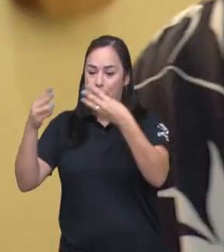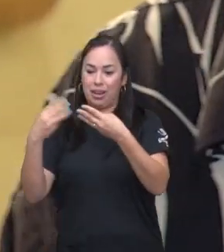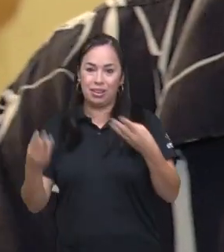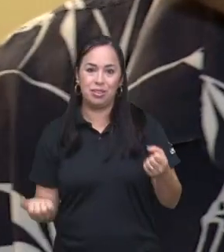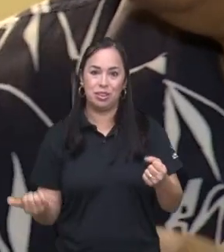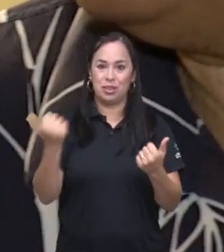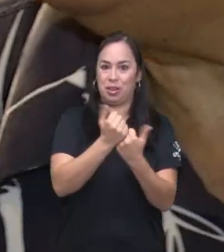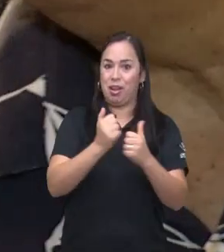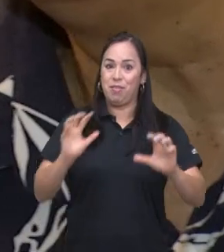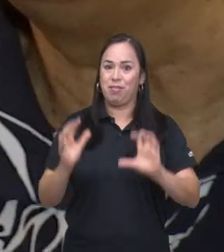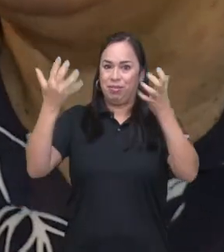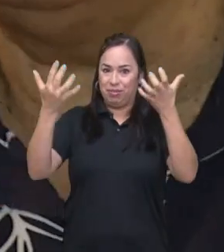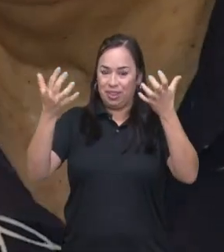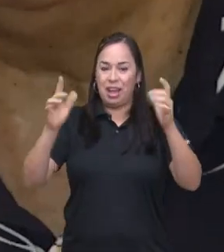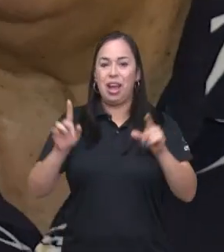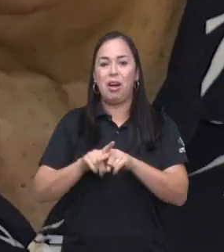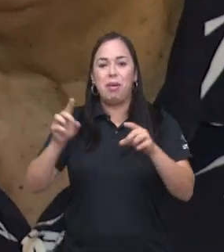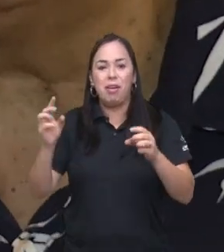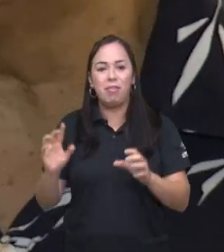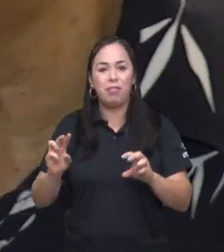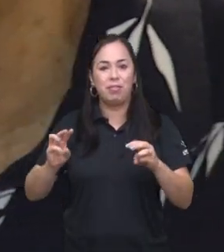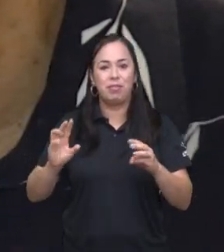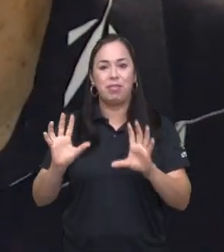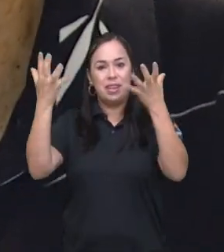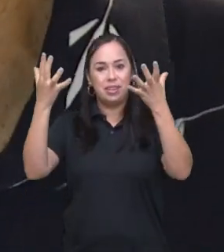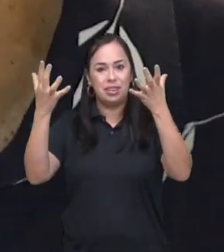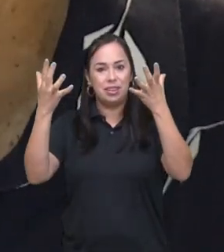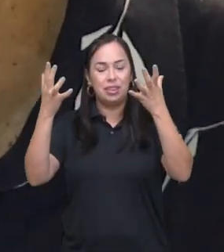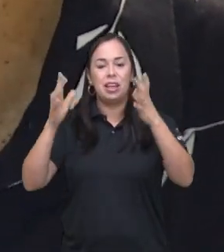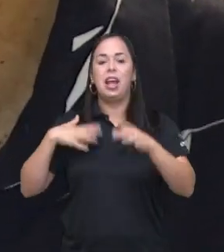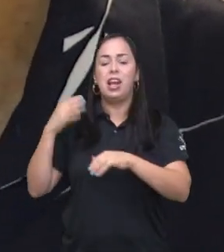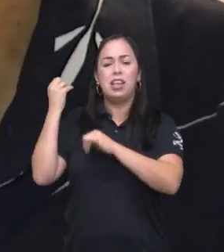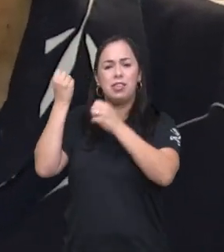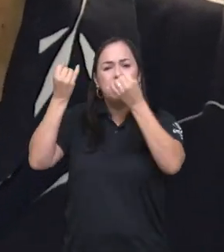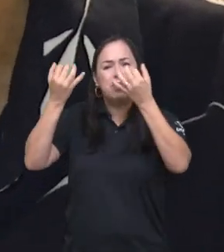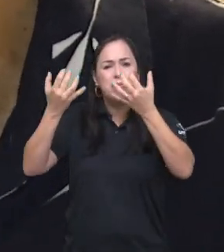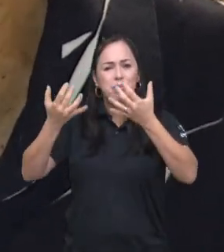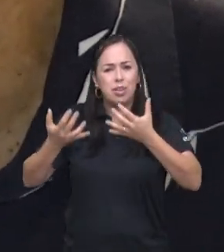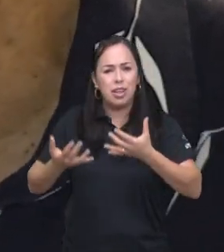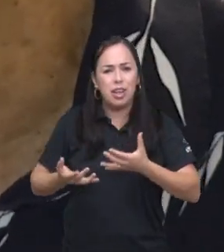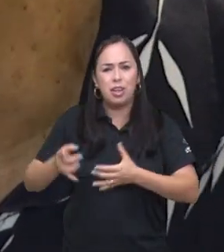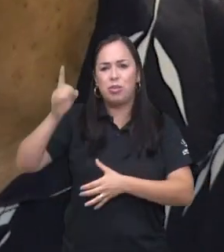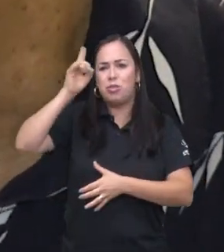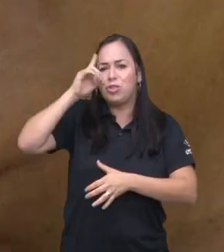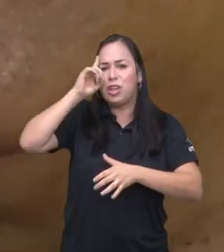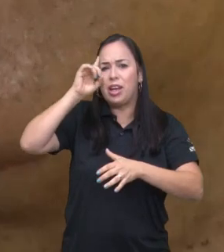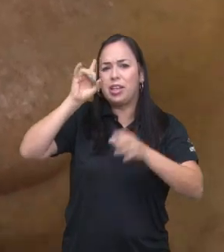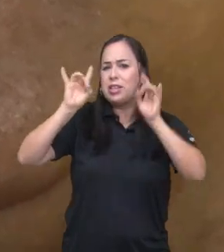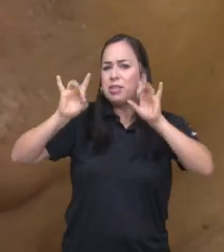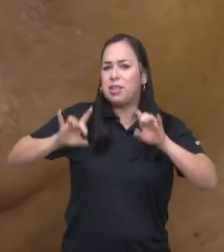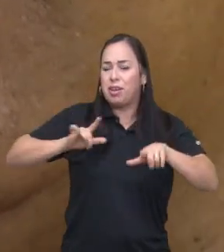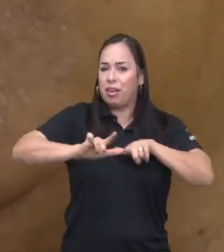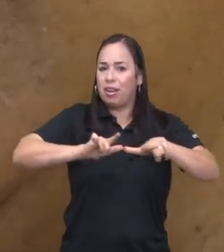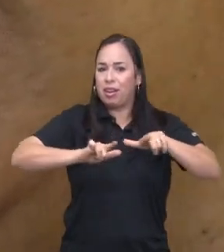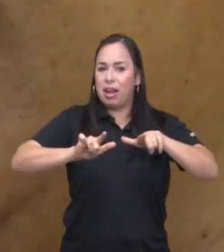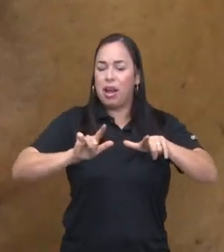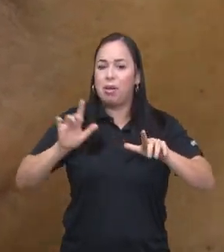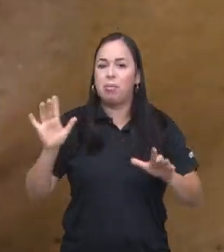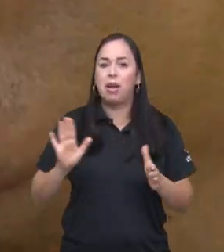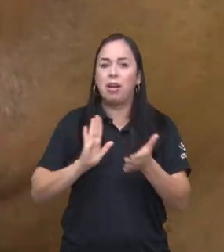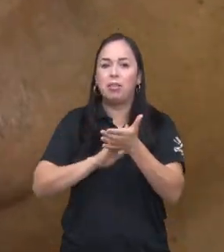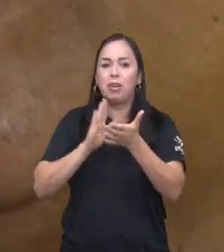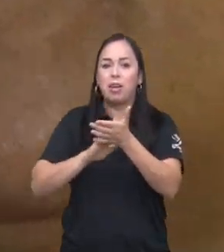mais que uma festa com muita fartura, o Cido faz questão de contar que a celebração do Dia do Trabalhador surgiu para comemorar